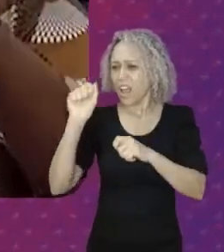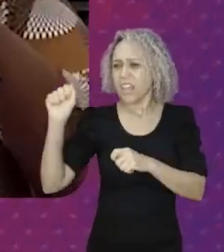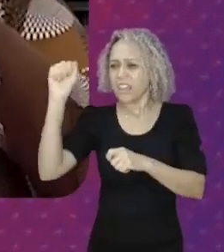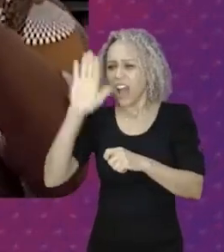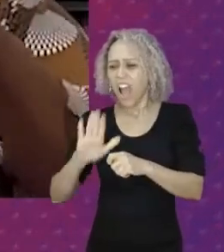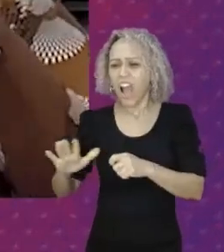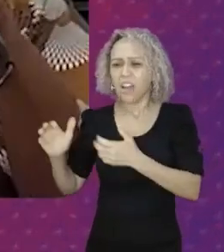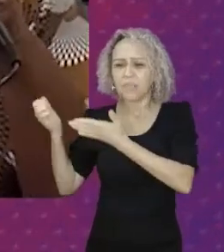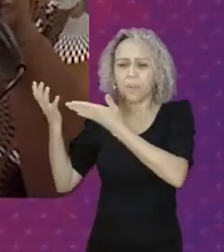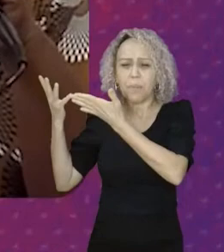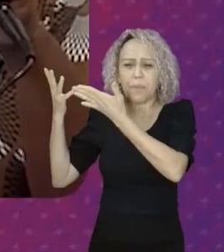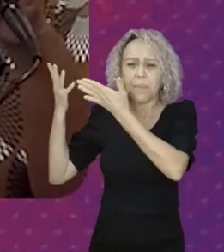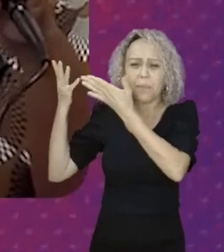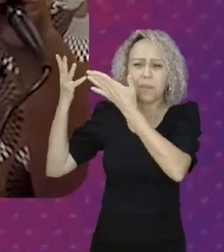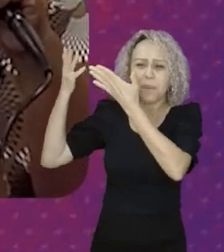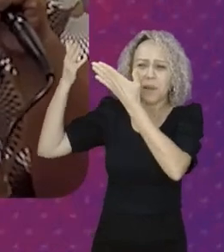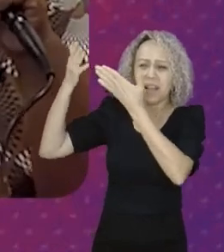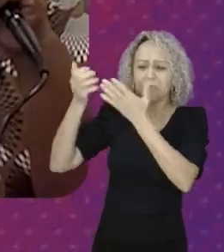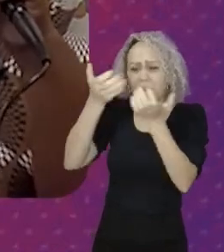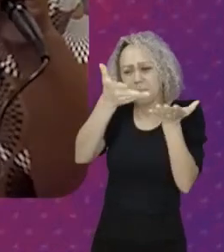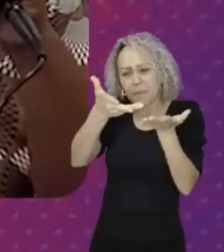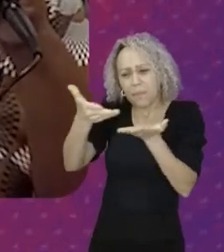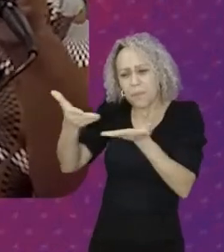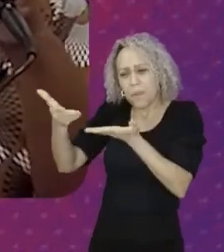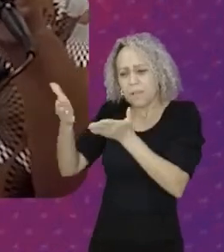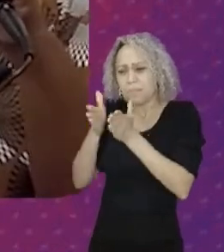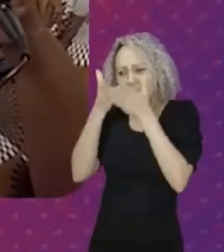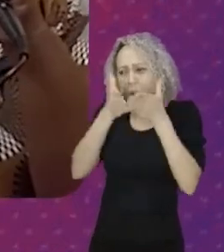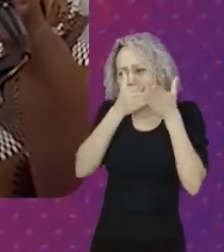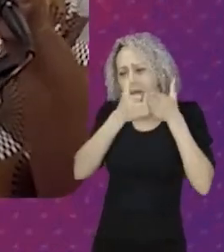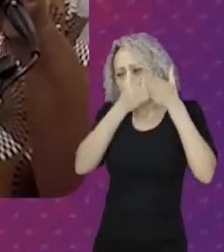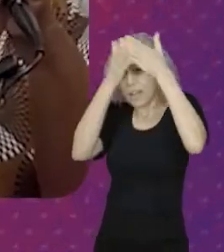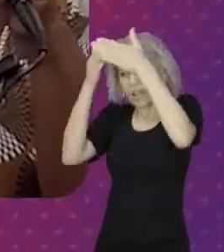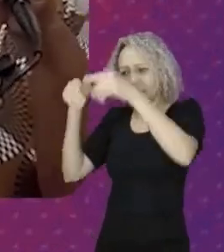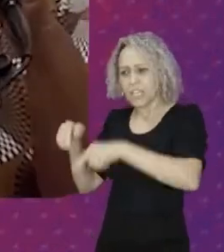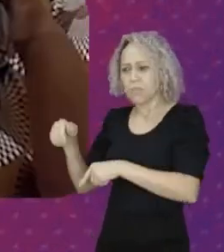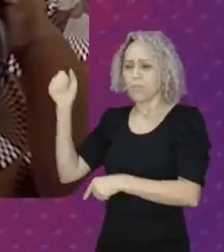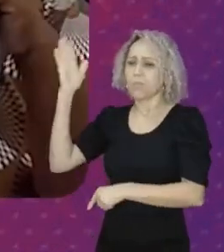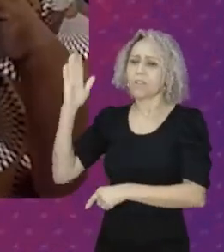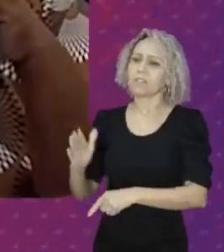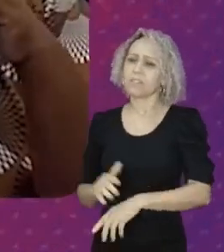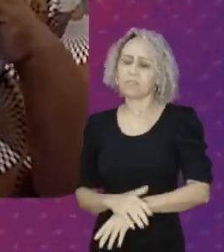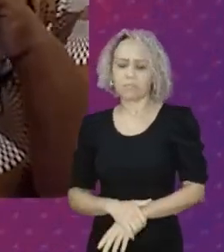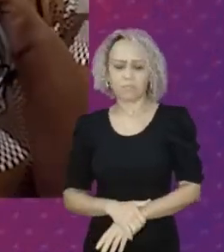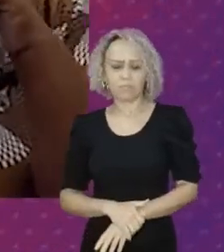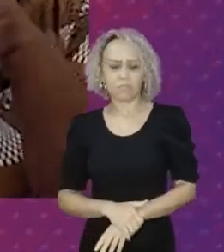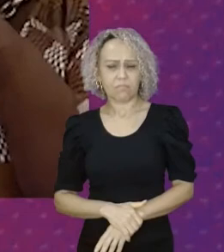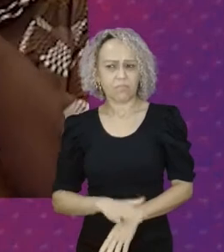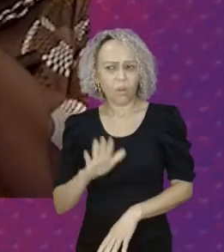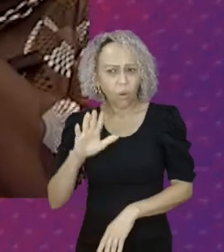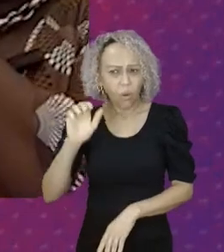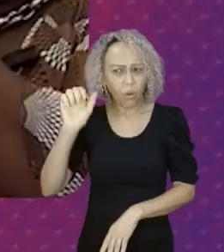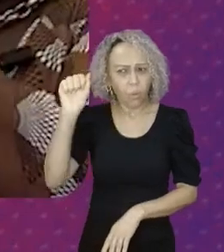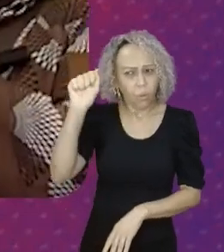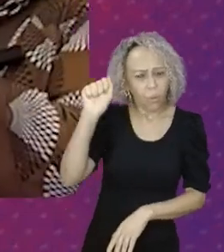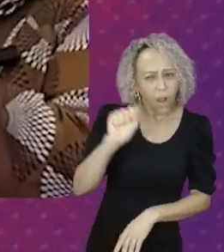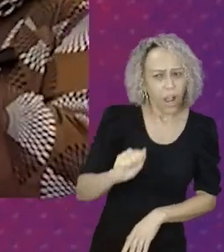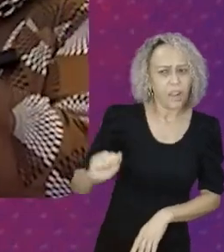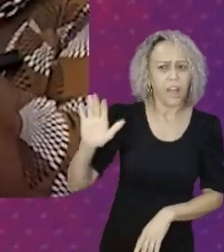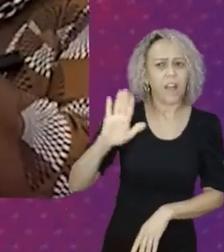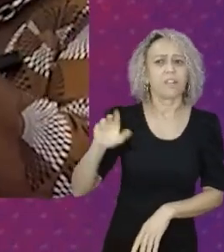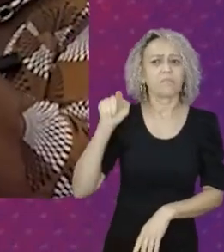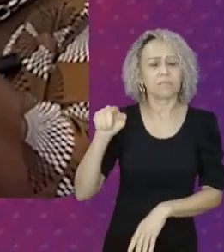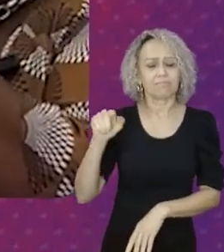nossas costas desse país, com o nosso suor do nosso trabalho, recolocar o lugar de África é muito importante. Uma